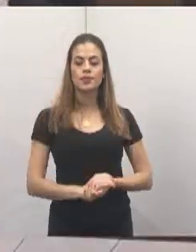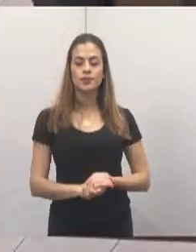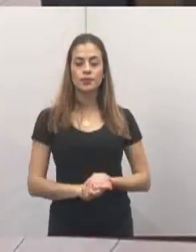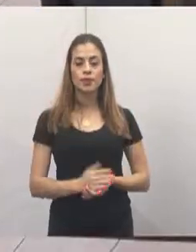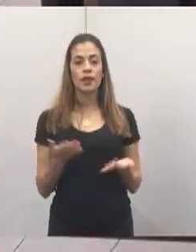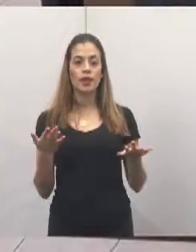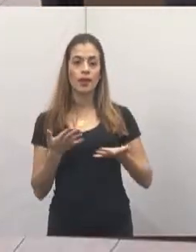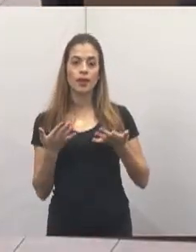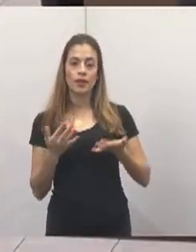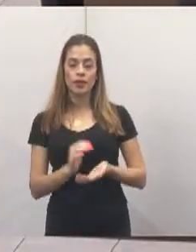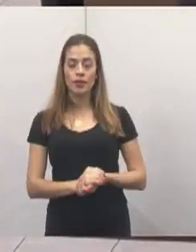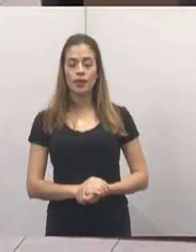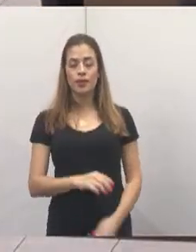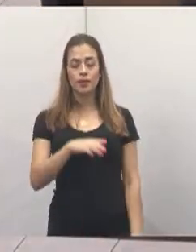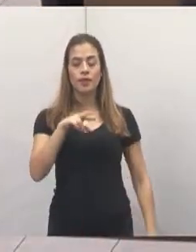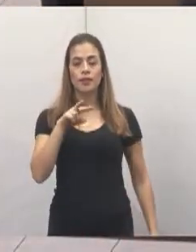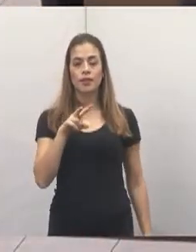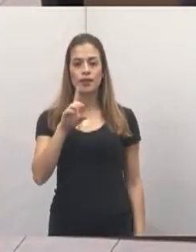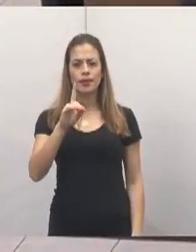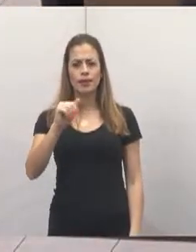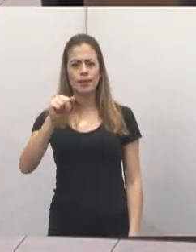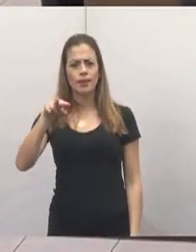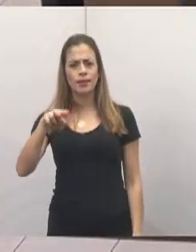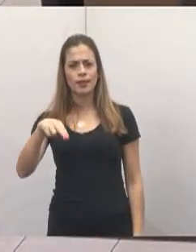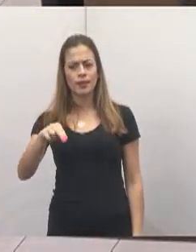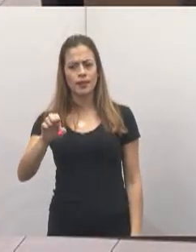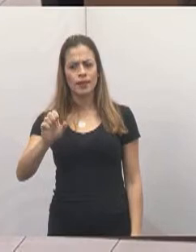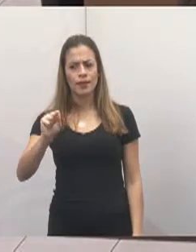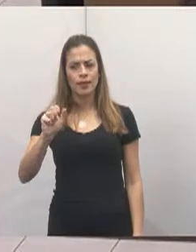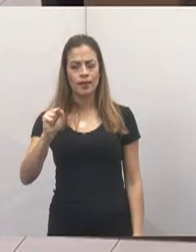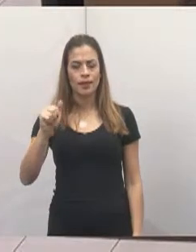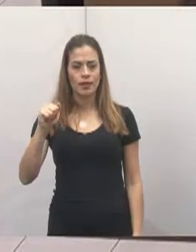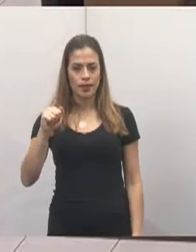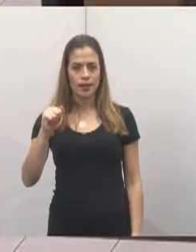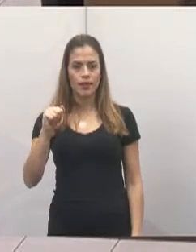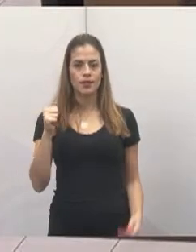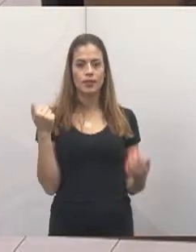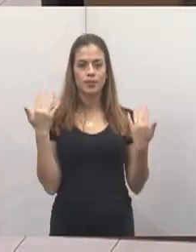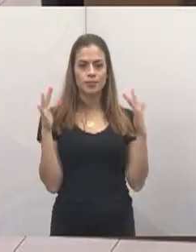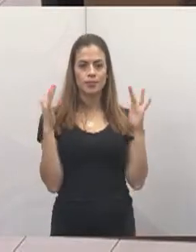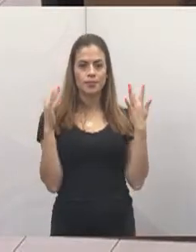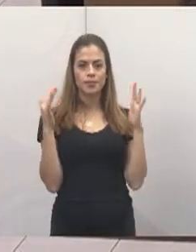Chamamos agora a doutora Danessa Fernandes de Sales Santos.